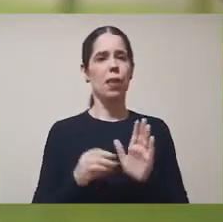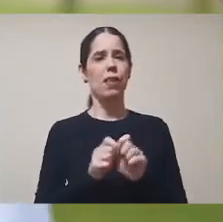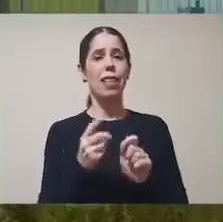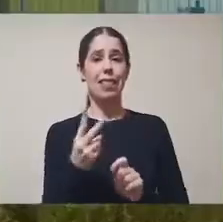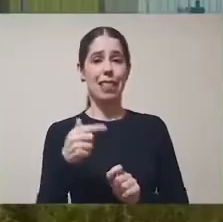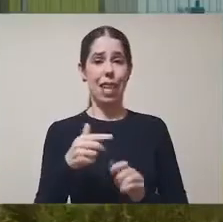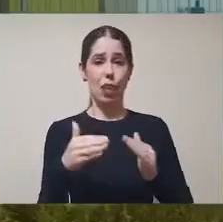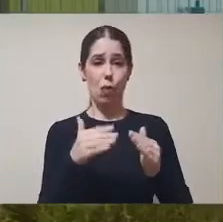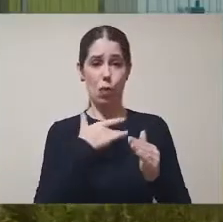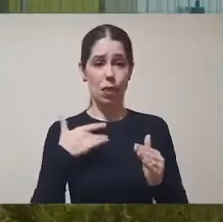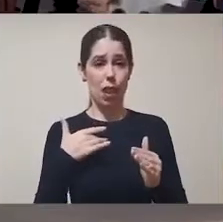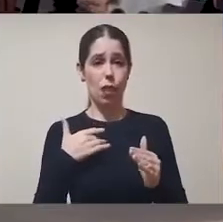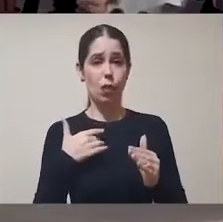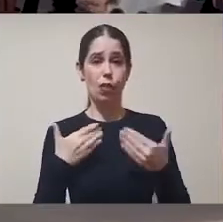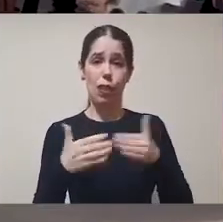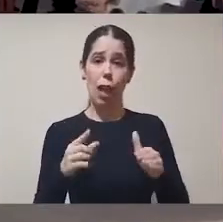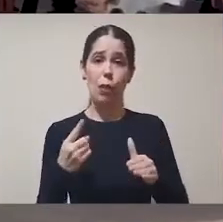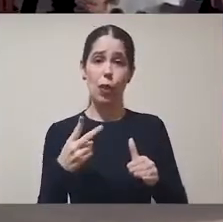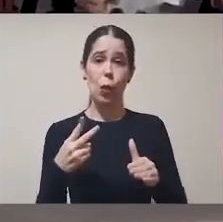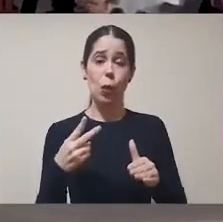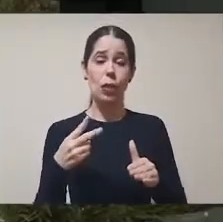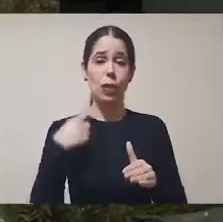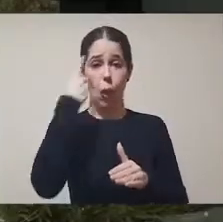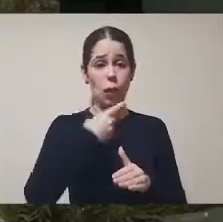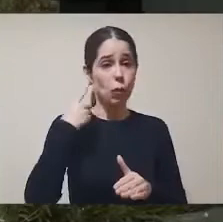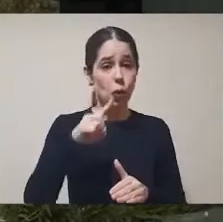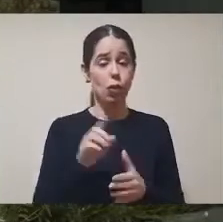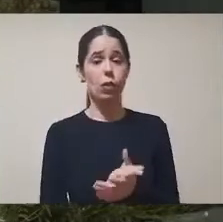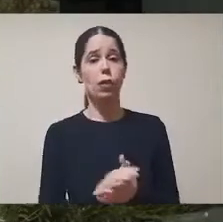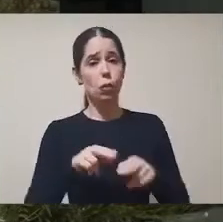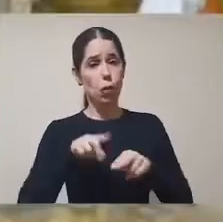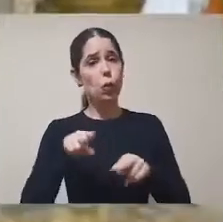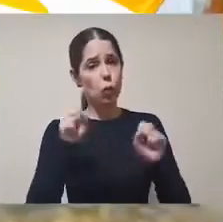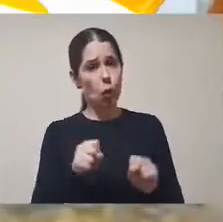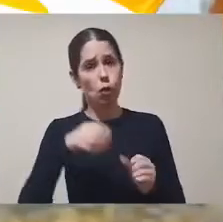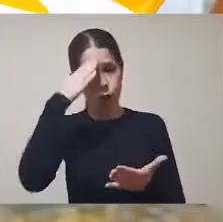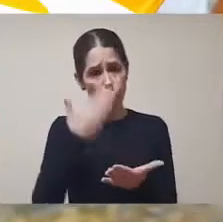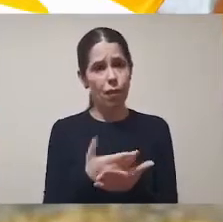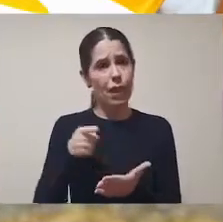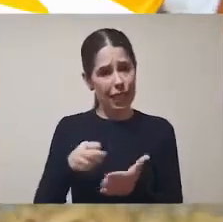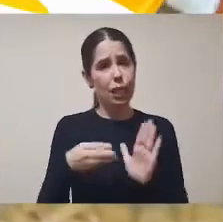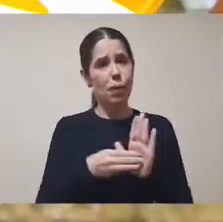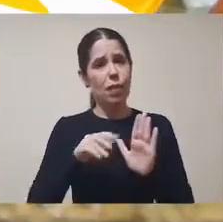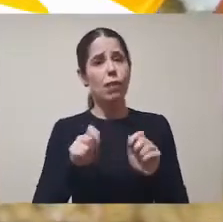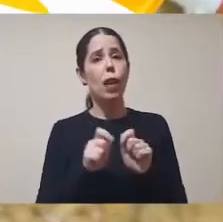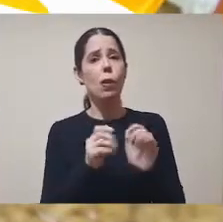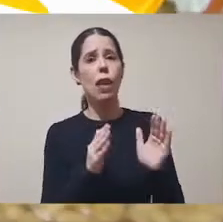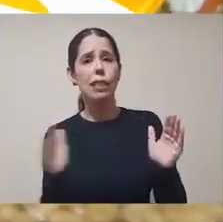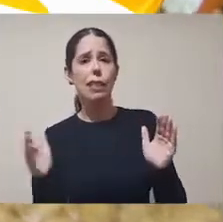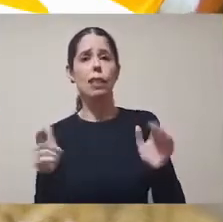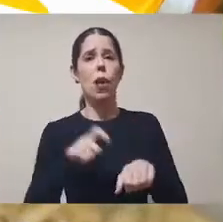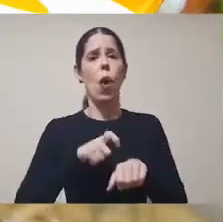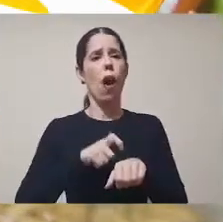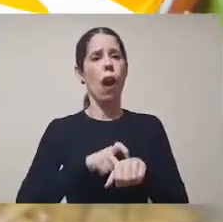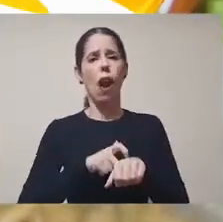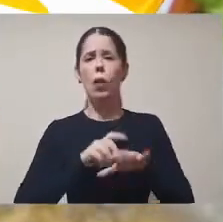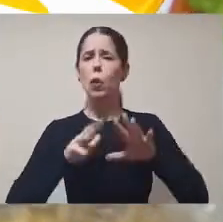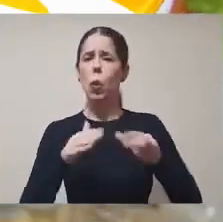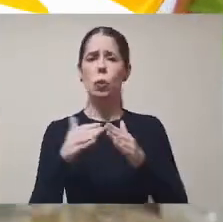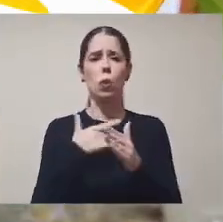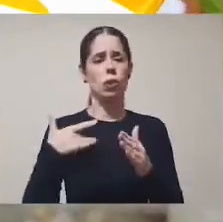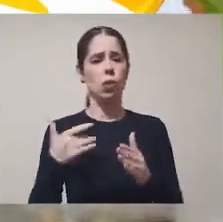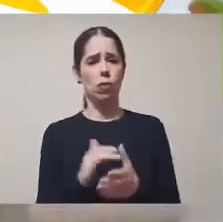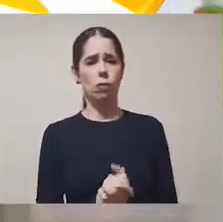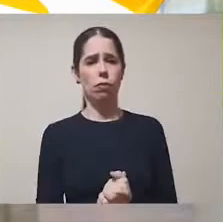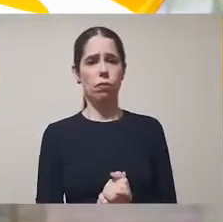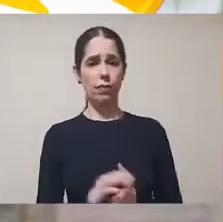depois. Marquesã fez 27 postos abrirem 12 horas por dia. É por isso que você pode confiar que ele vai estender o horário